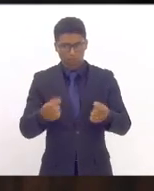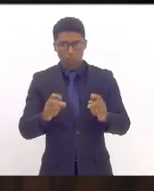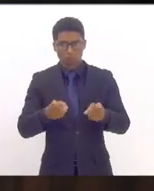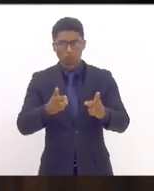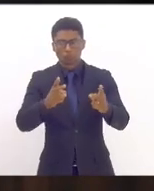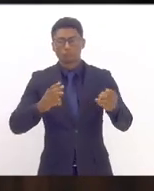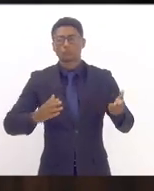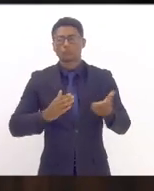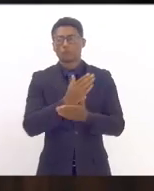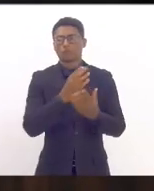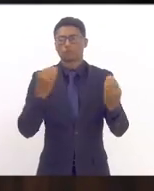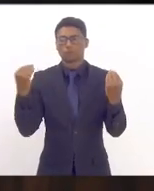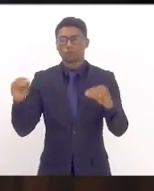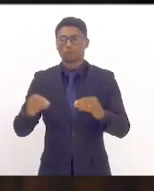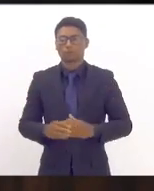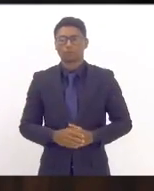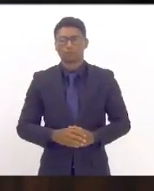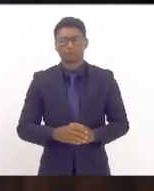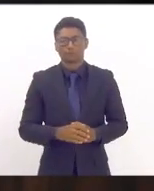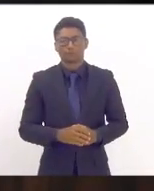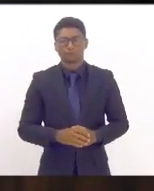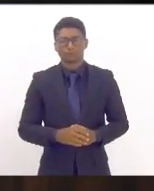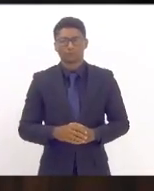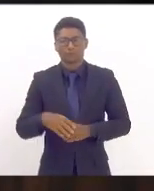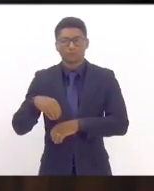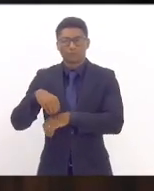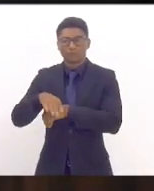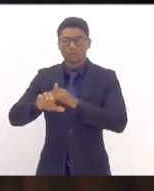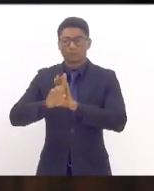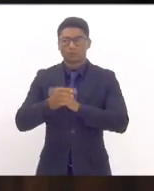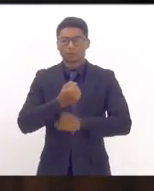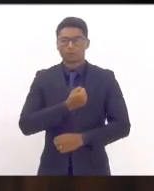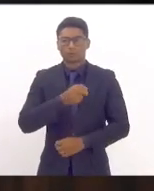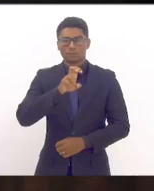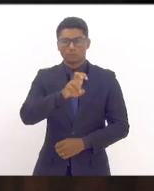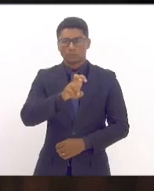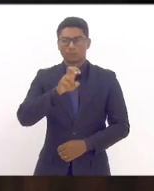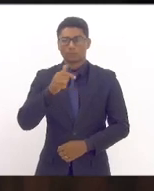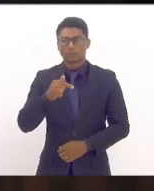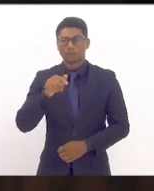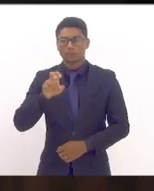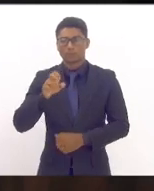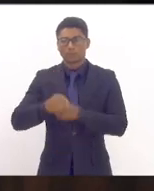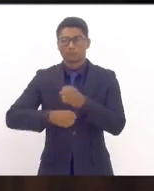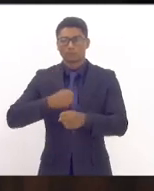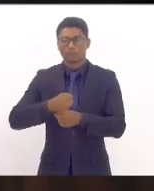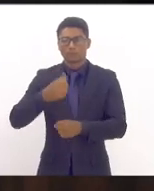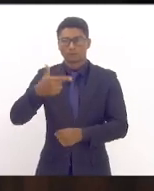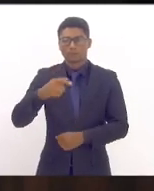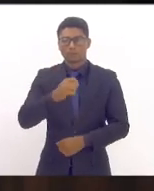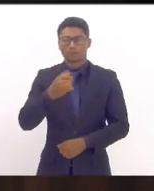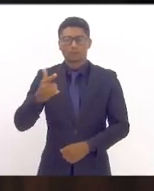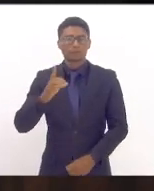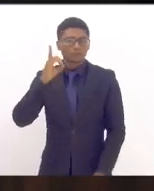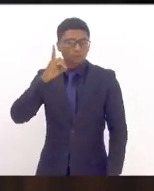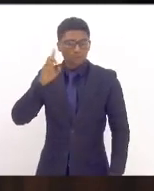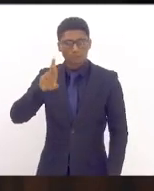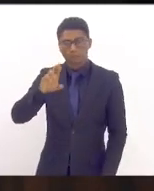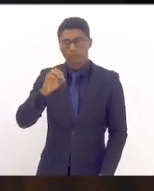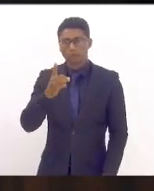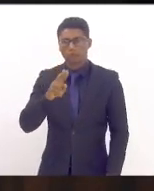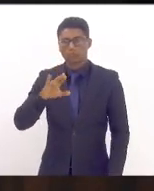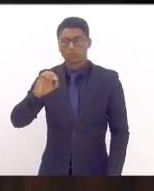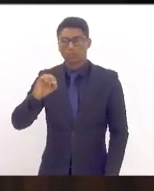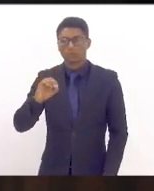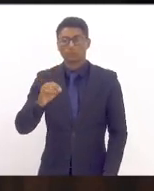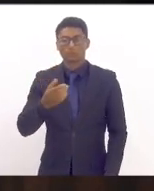aprovadas vai a promulgação indicação Legislativa número 575 de 22 de alta Deputado Rodrigo Amorim solicita